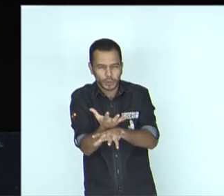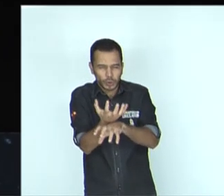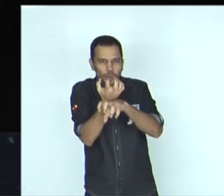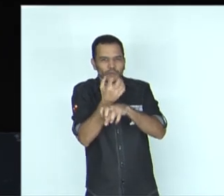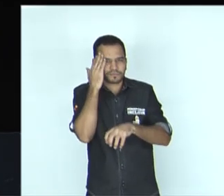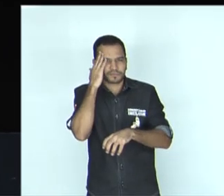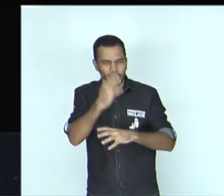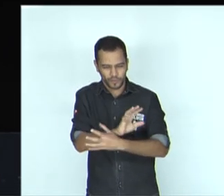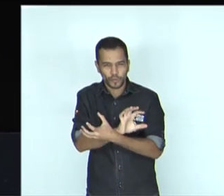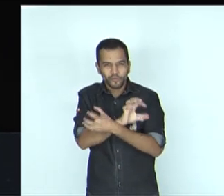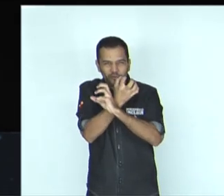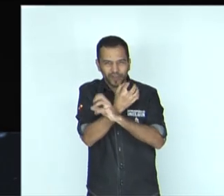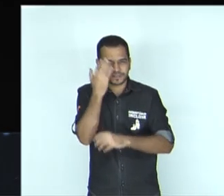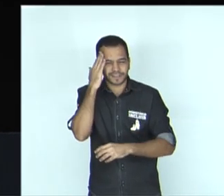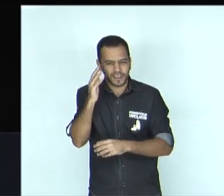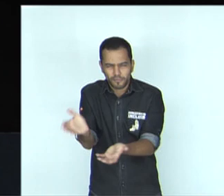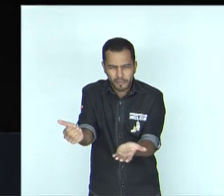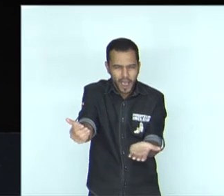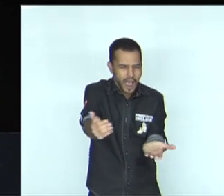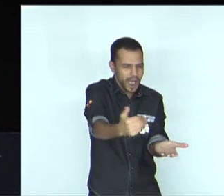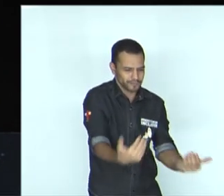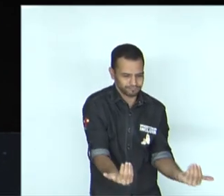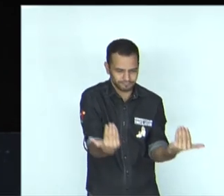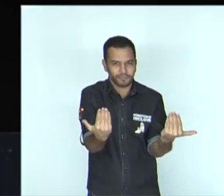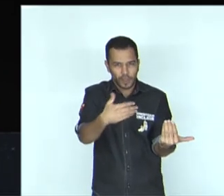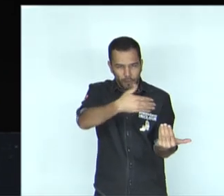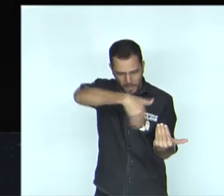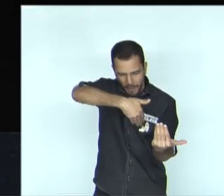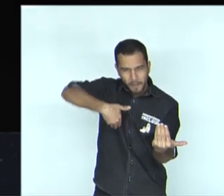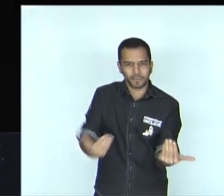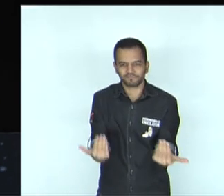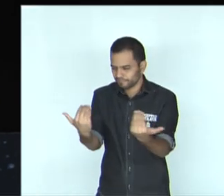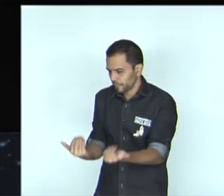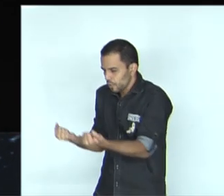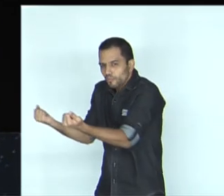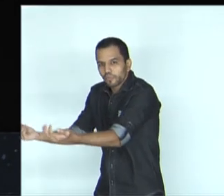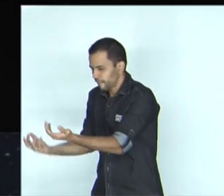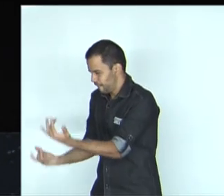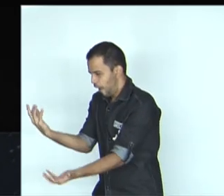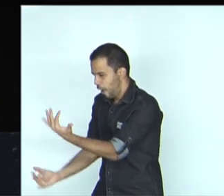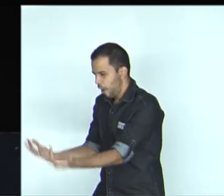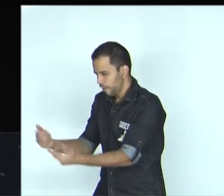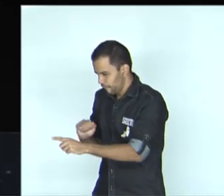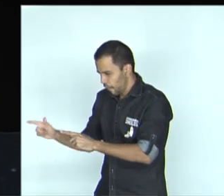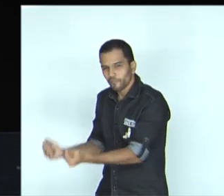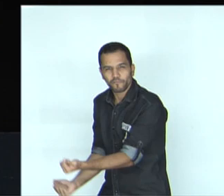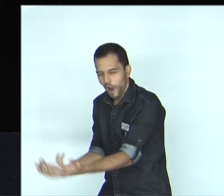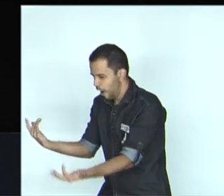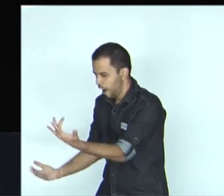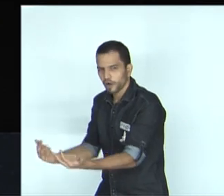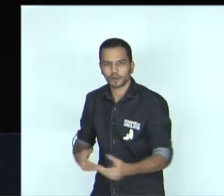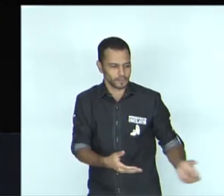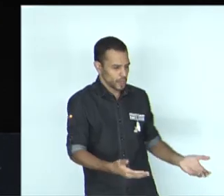os fornos, eu pego tudo isso e transformo num ambiente favorável para preparar o pão para vocês. Deus